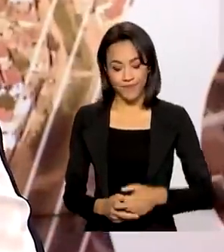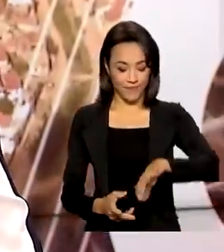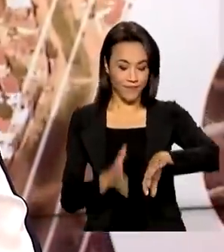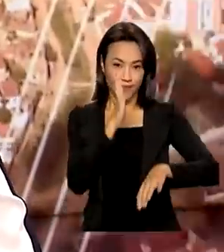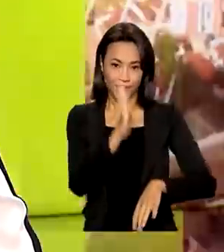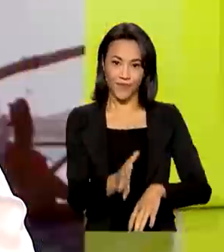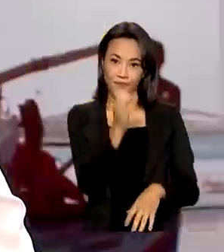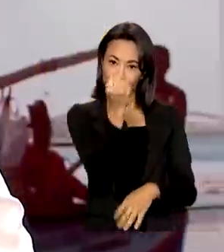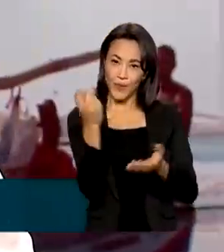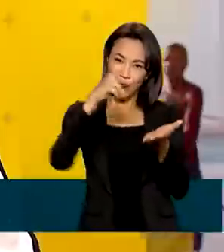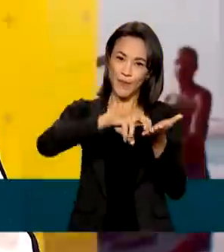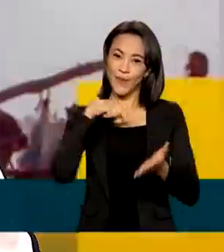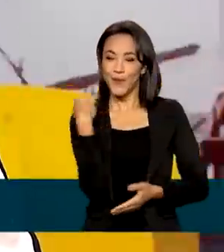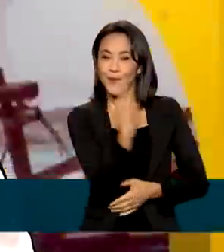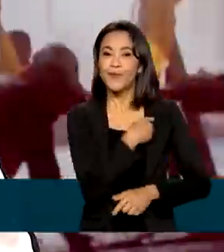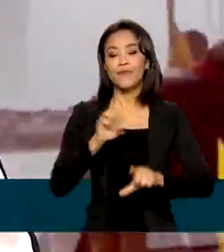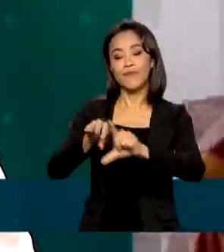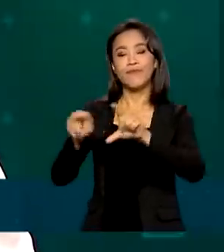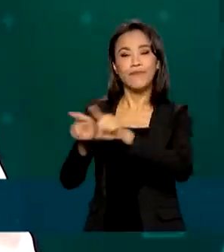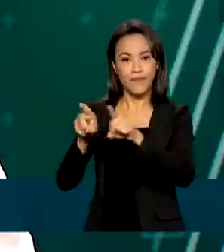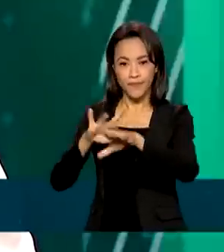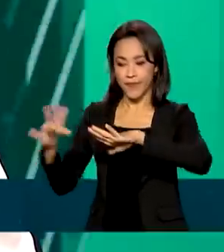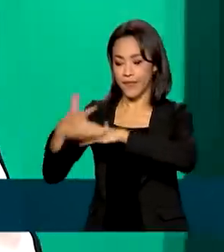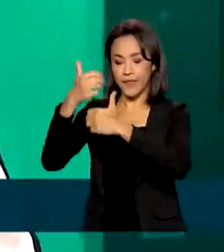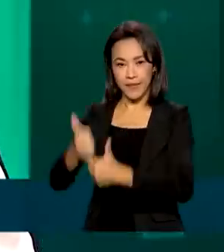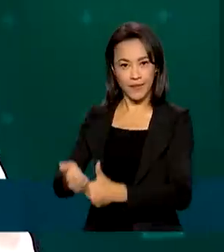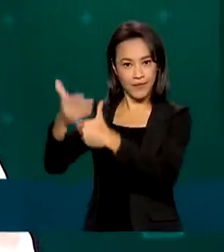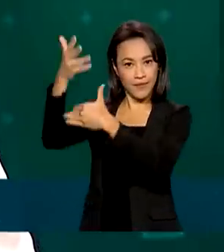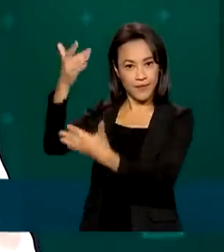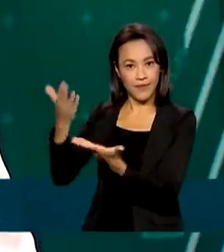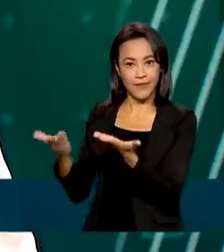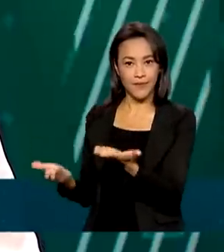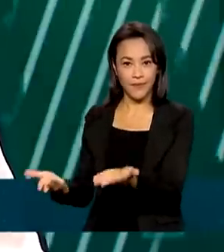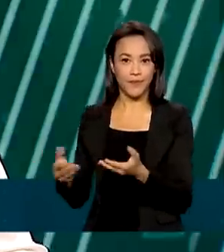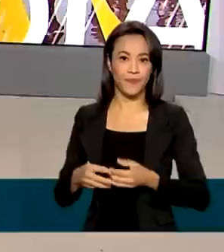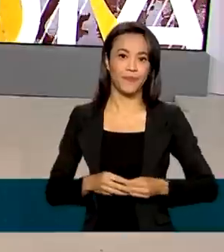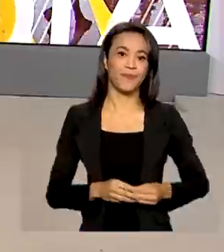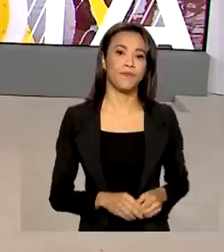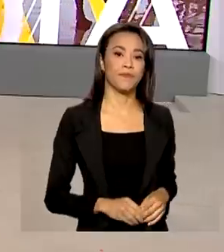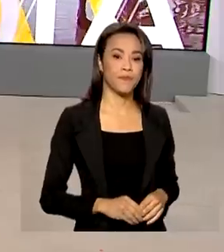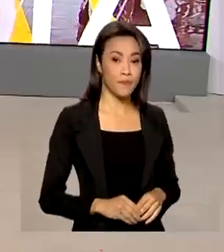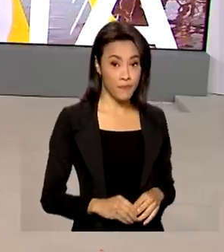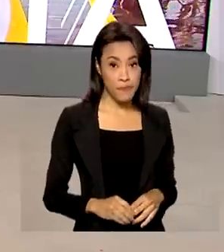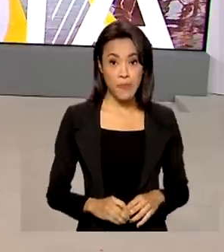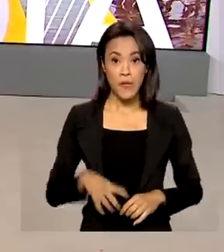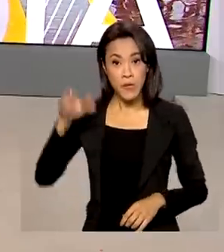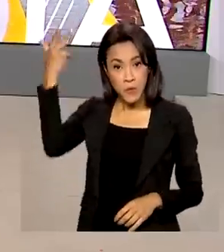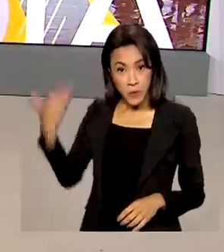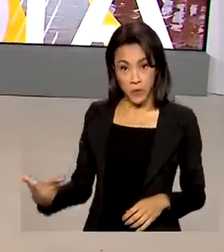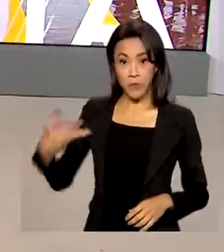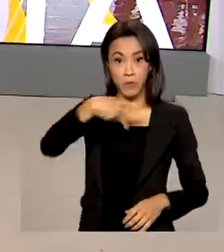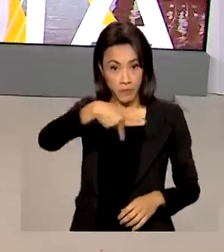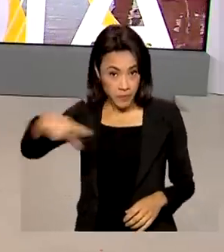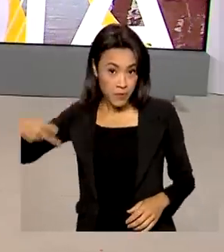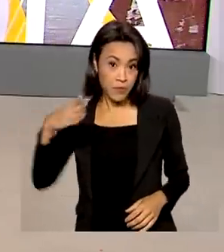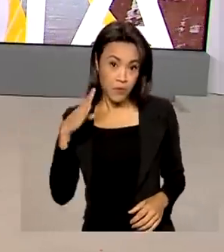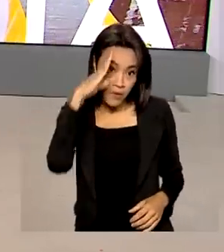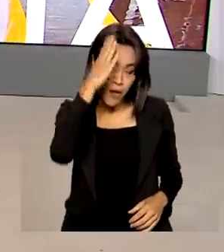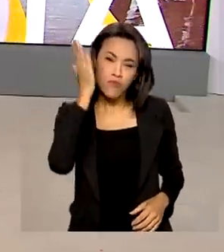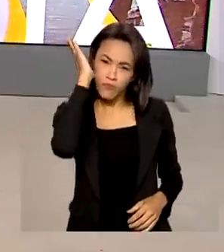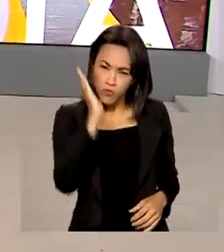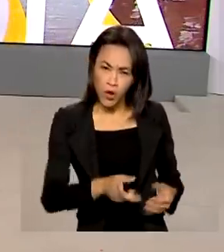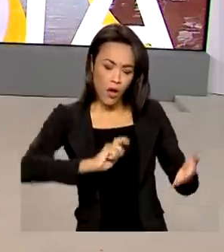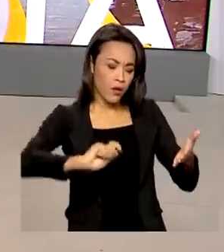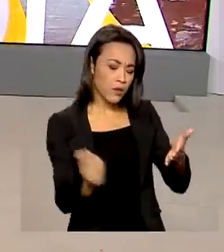Oito horas da manhã, estamos ao vivo também pelas nossas redes sociais. O presidente Jair Bolsonaro sancionou